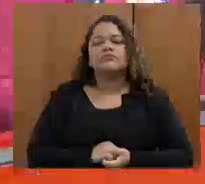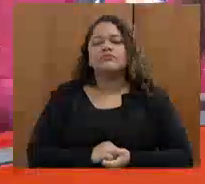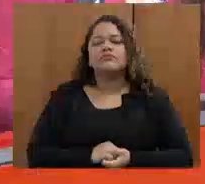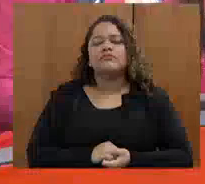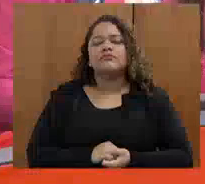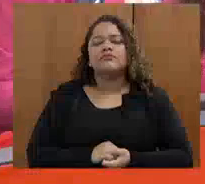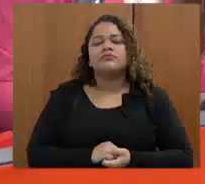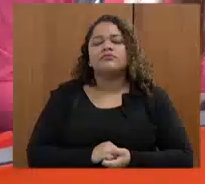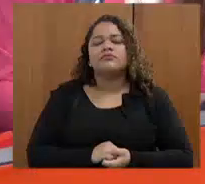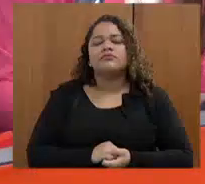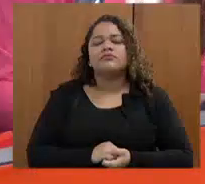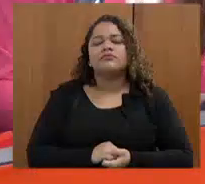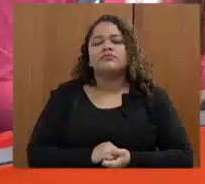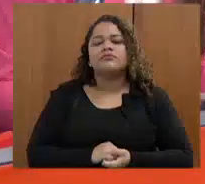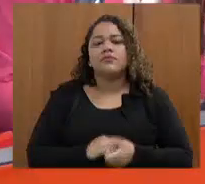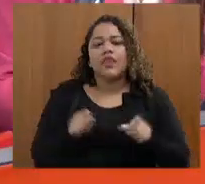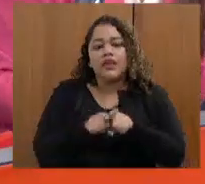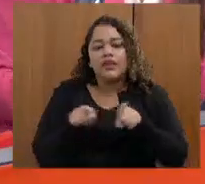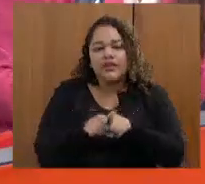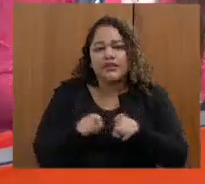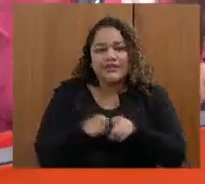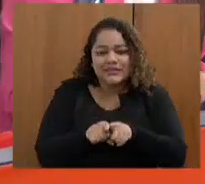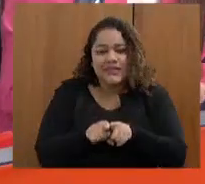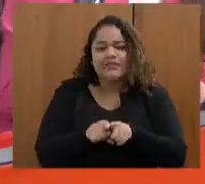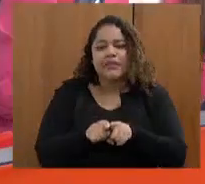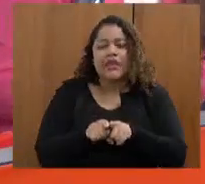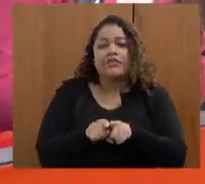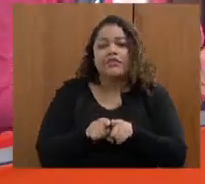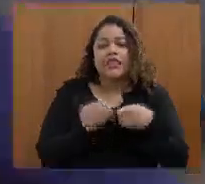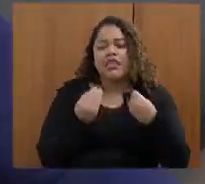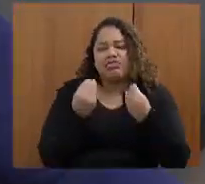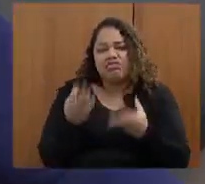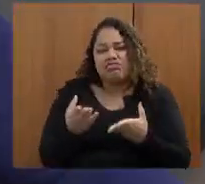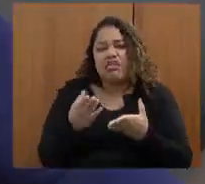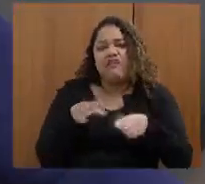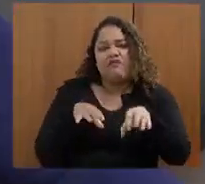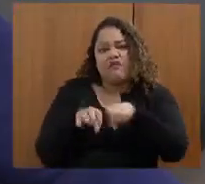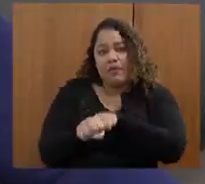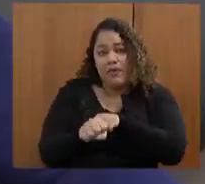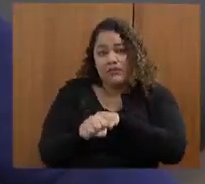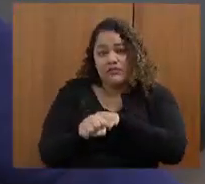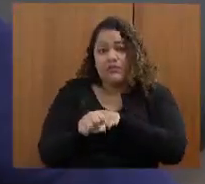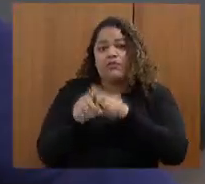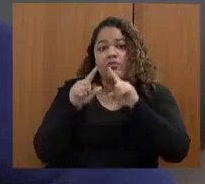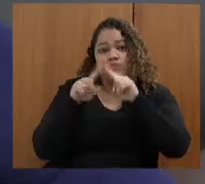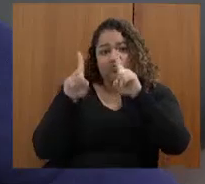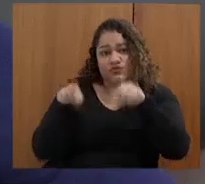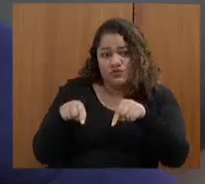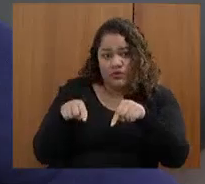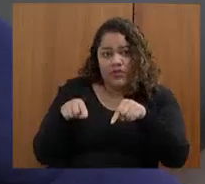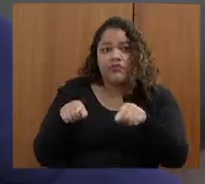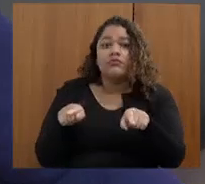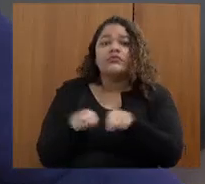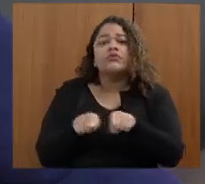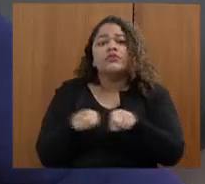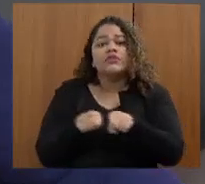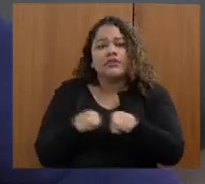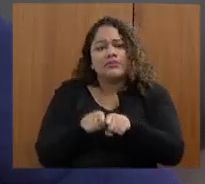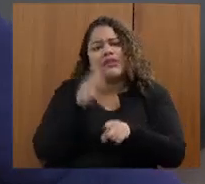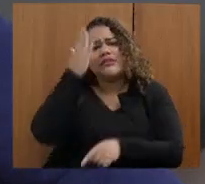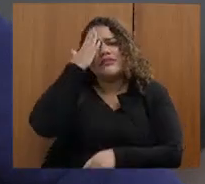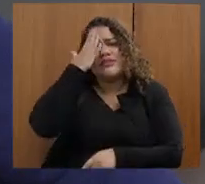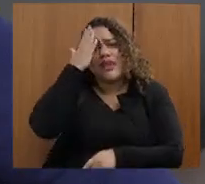a oferta de Formação ao servidores e sabemos que todo aumento Além do